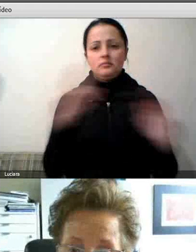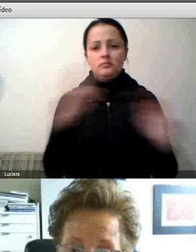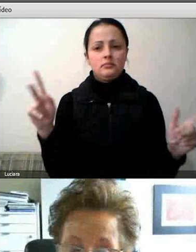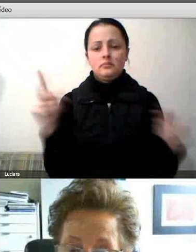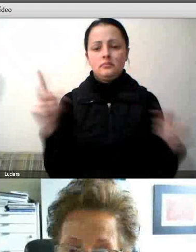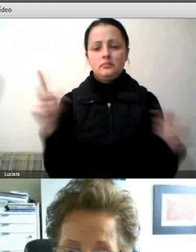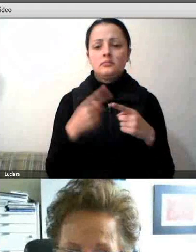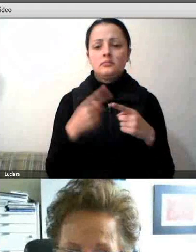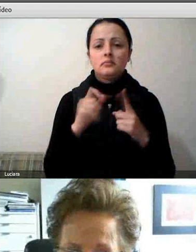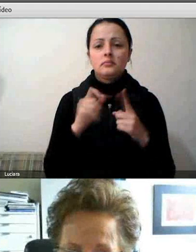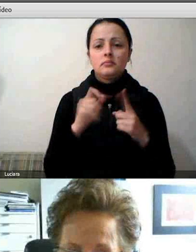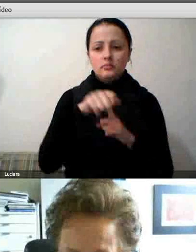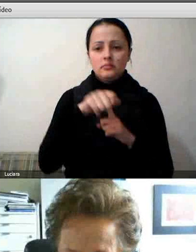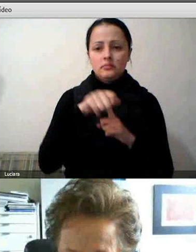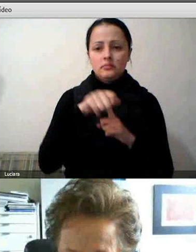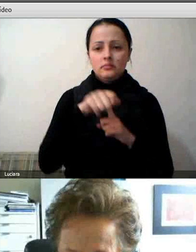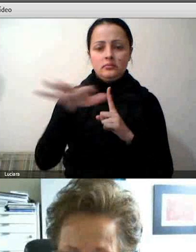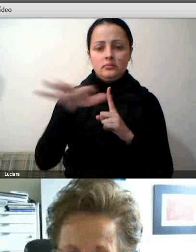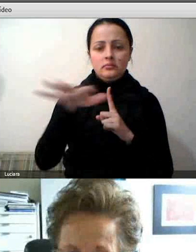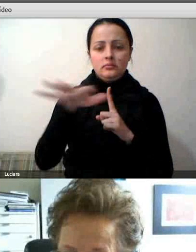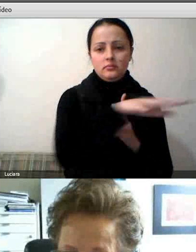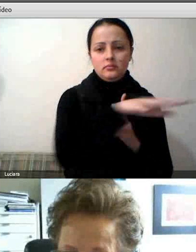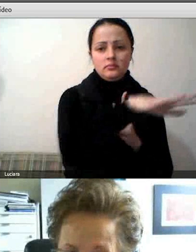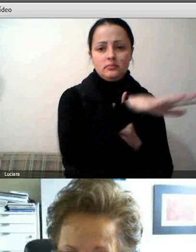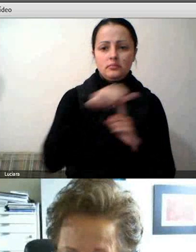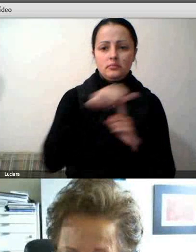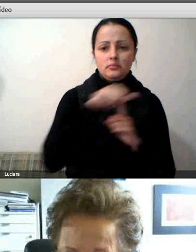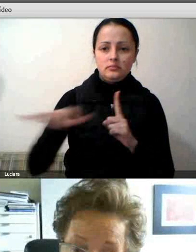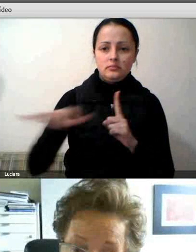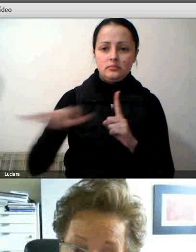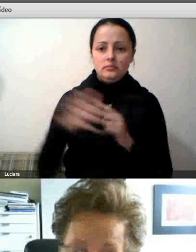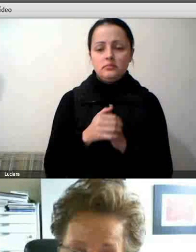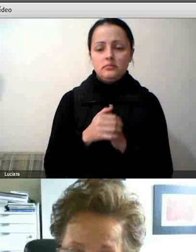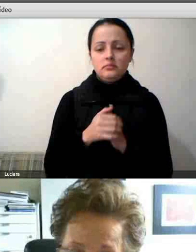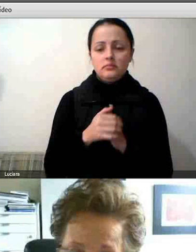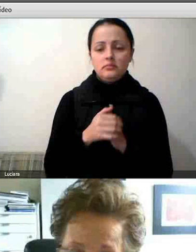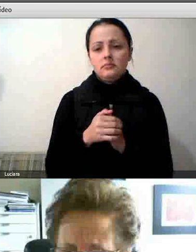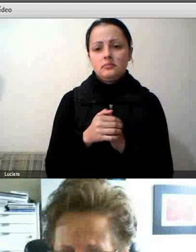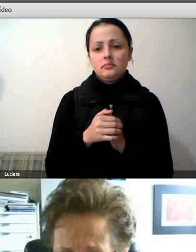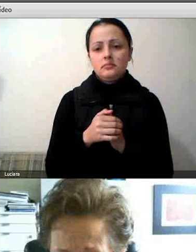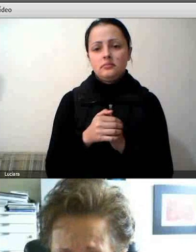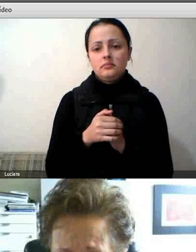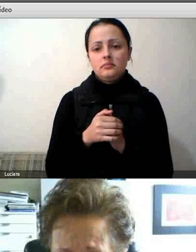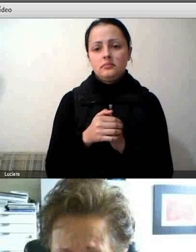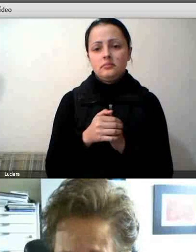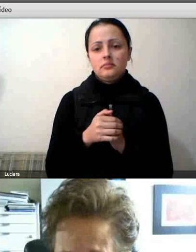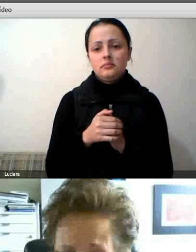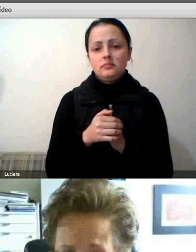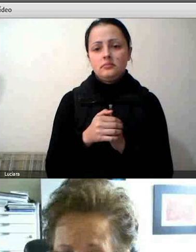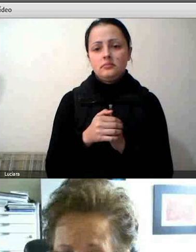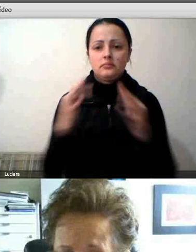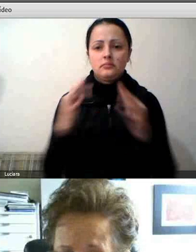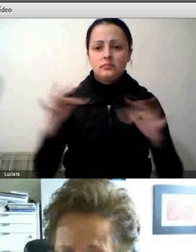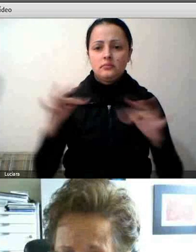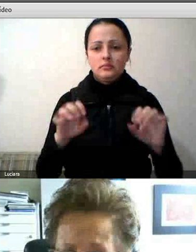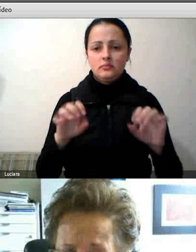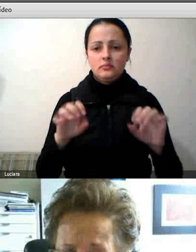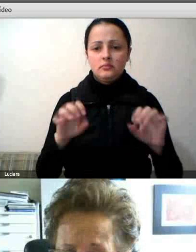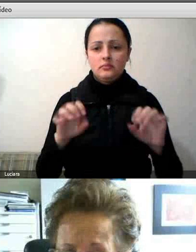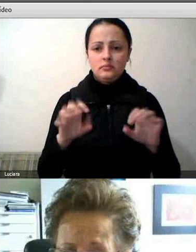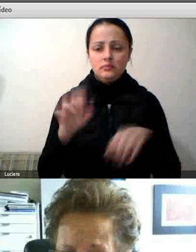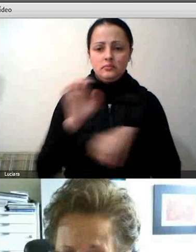porque os multiplicadores do NTE ou do NTM, eu acho que vocês todos sabem, né? NTE é Núcleo